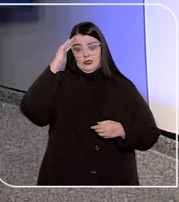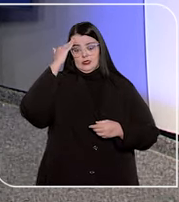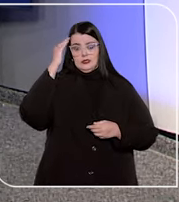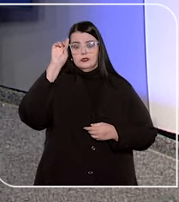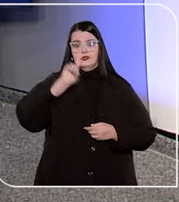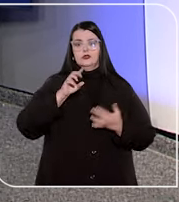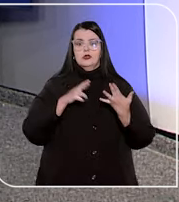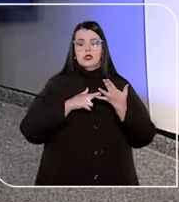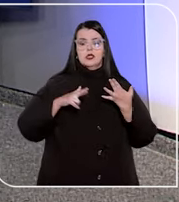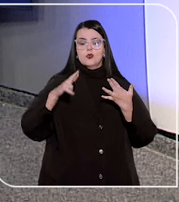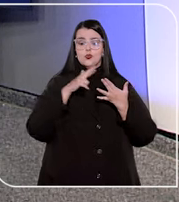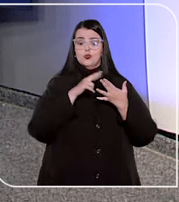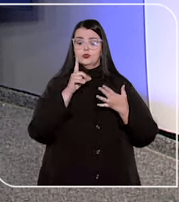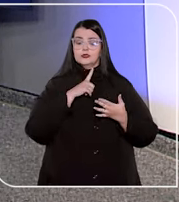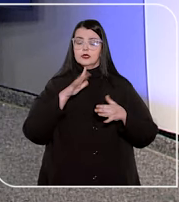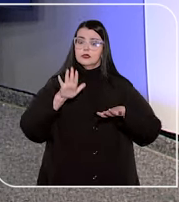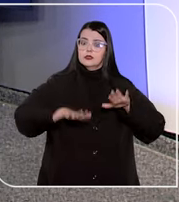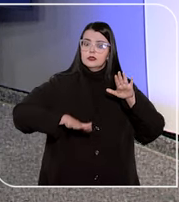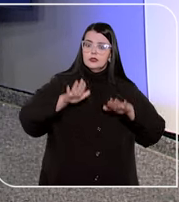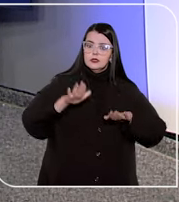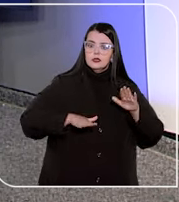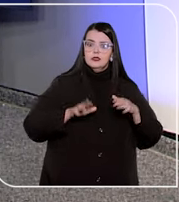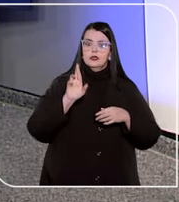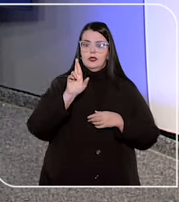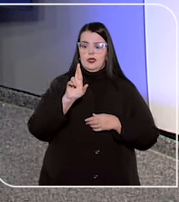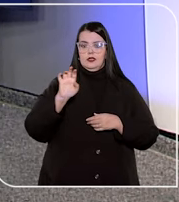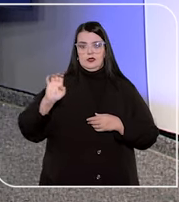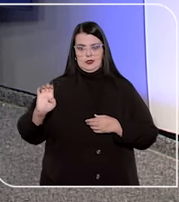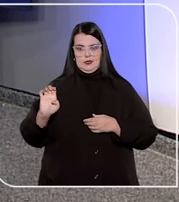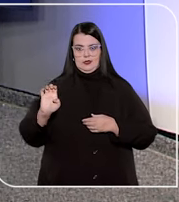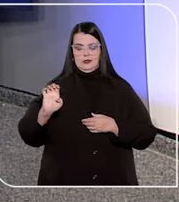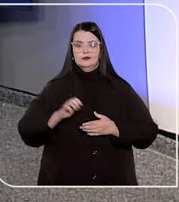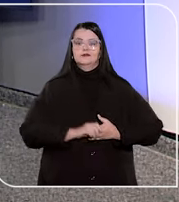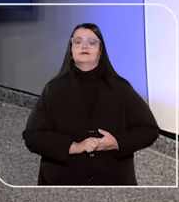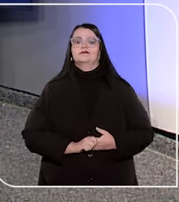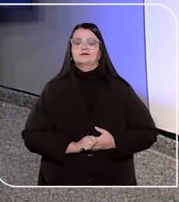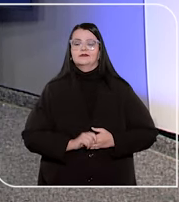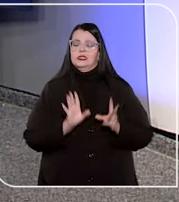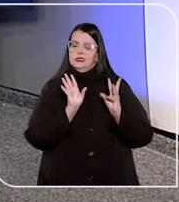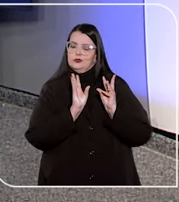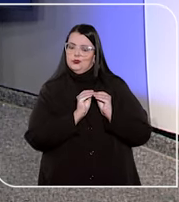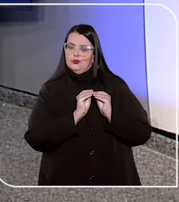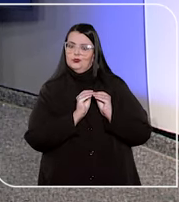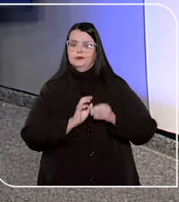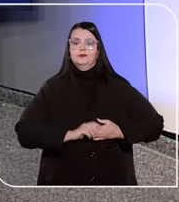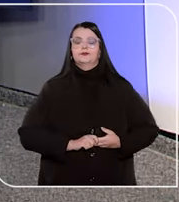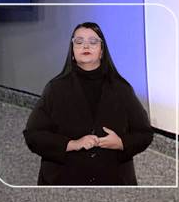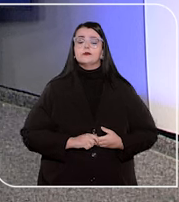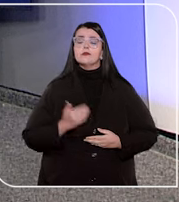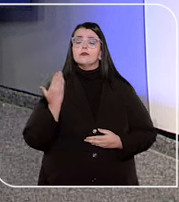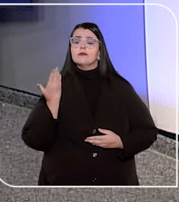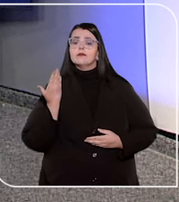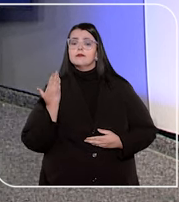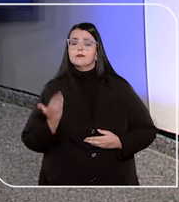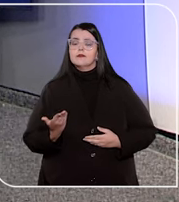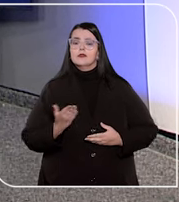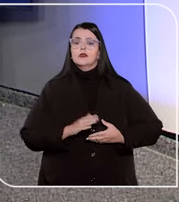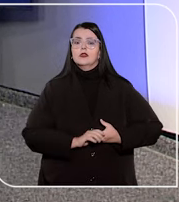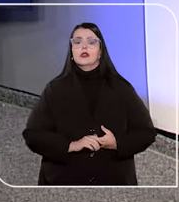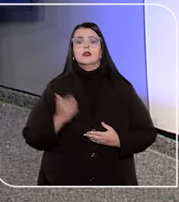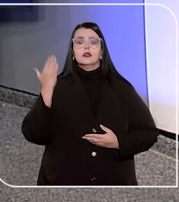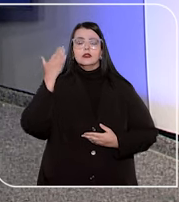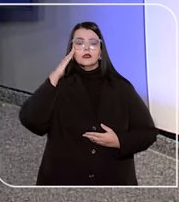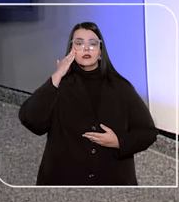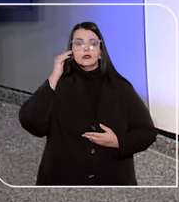o recurso extraordinário, que muitas vezes a gente vai falar que é RE. Só para resumir aqui, tá bom? Vamos lá, doutor Denis, para a gente